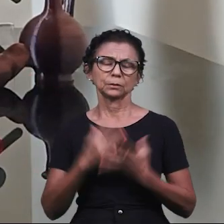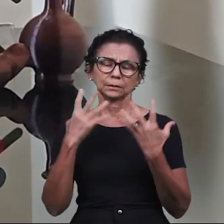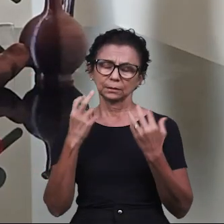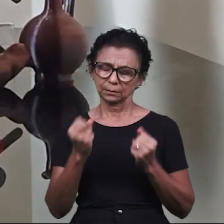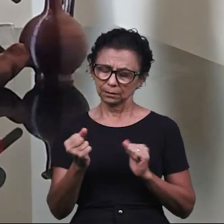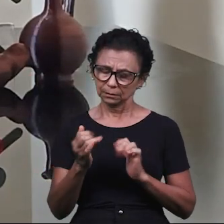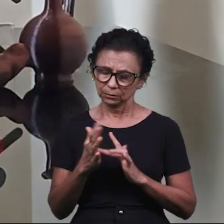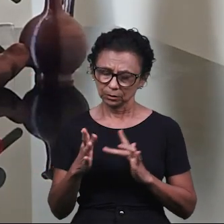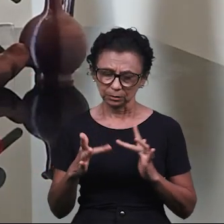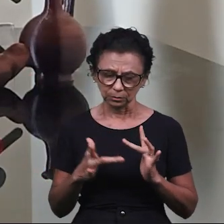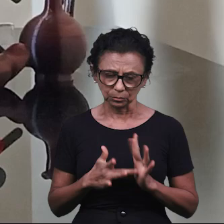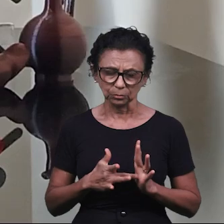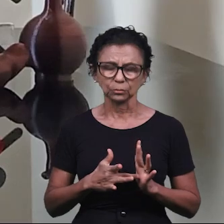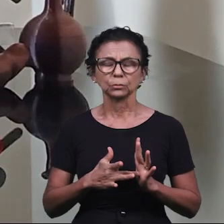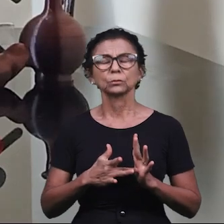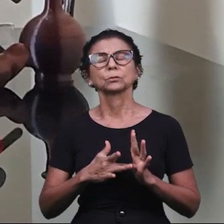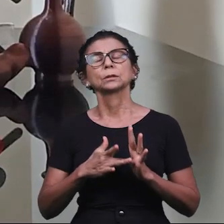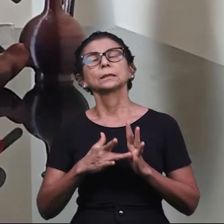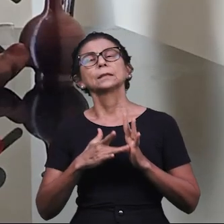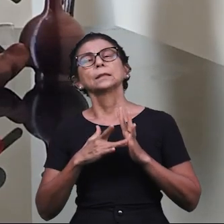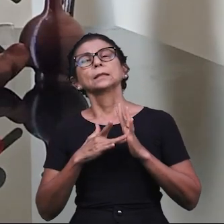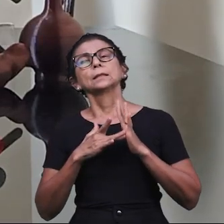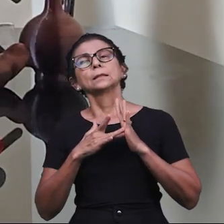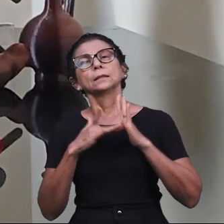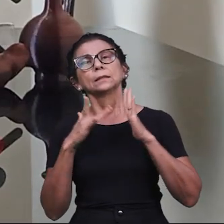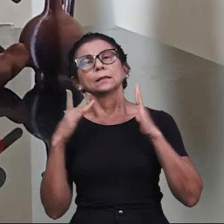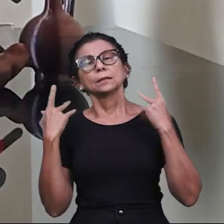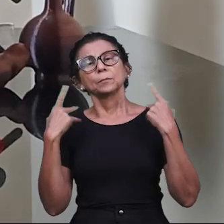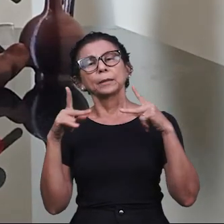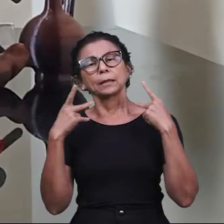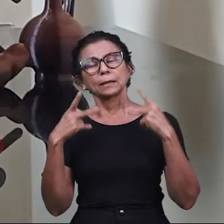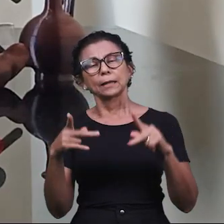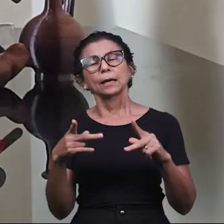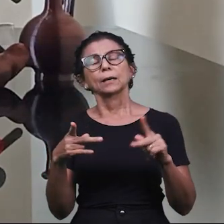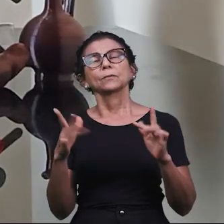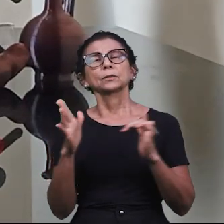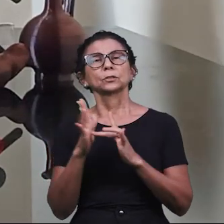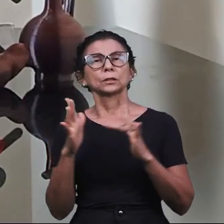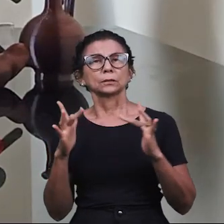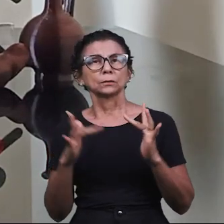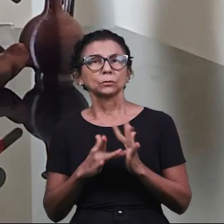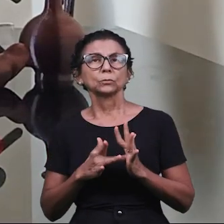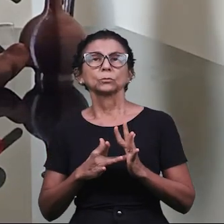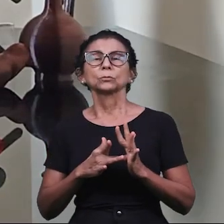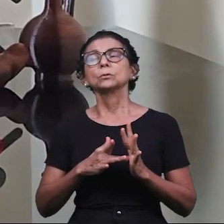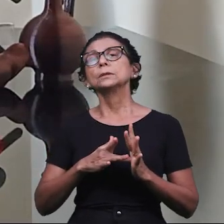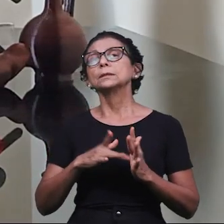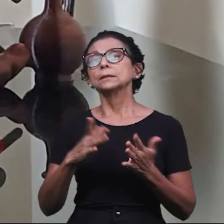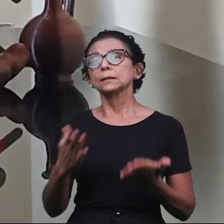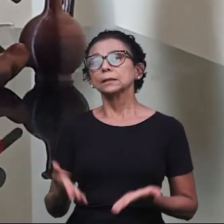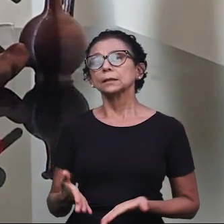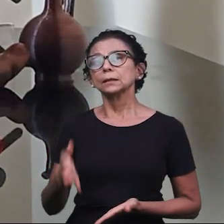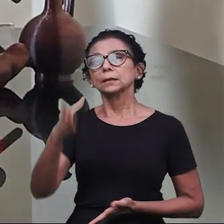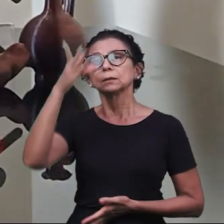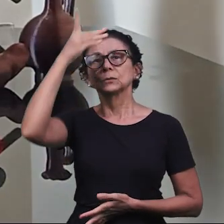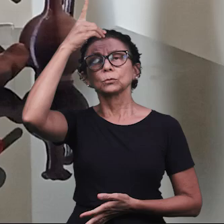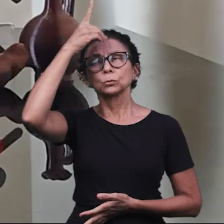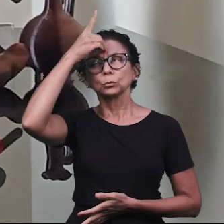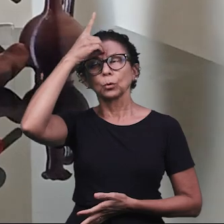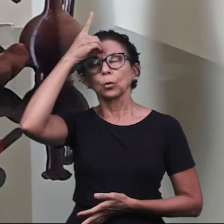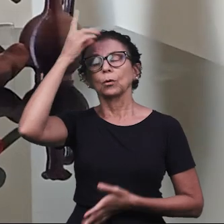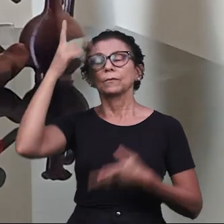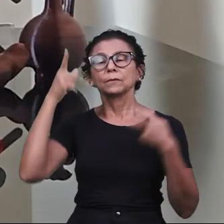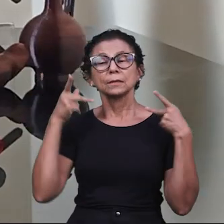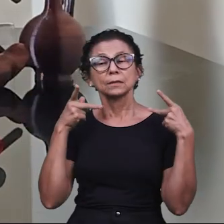aceitado Jesus, ele falava do Senhor Jesus e o Senhor falou com ele através de um dom espiritual. O Senhor visitou